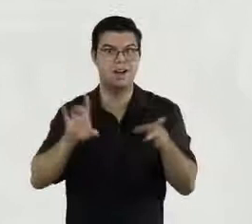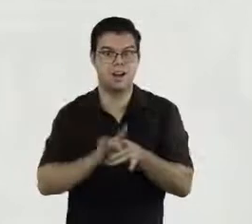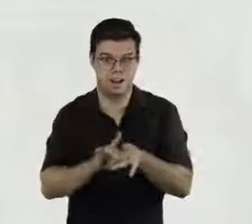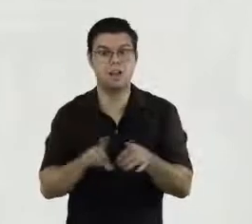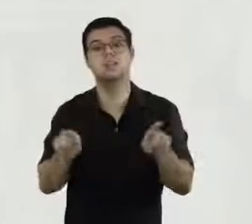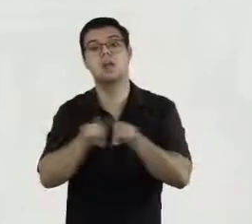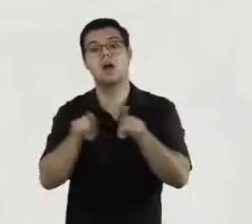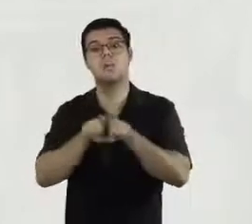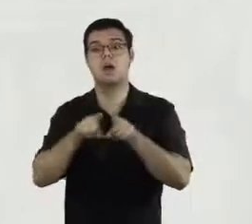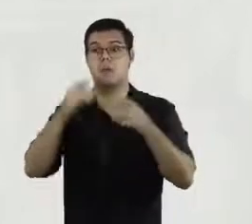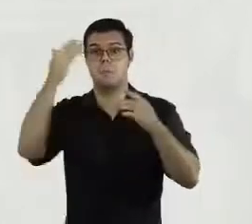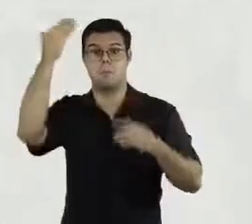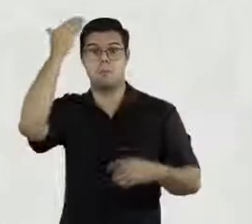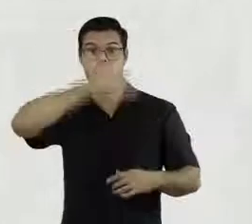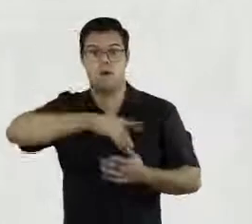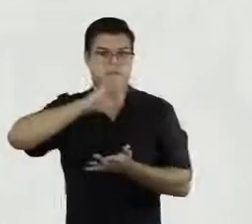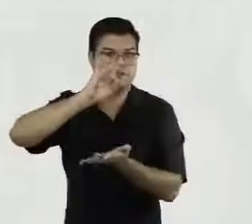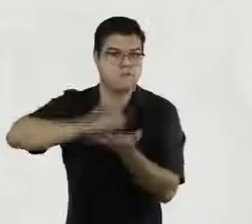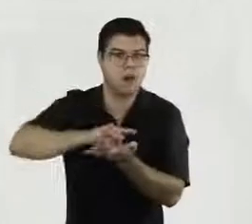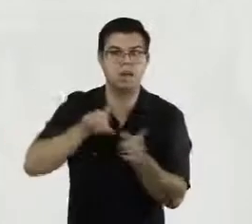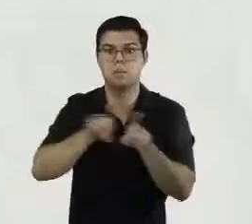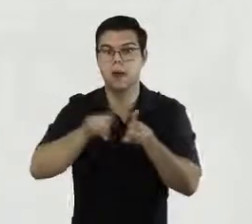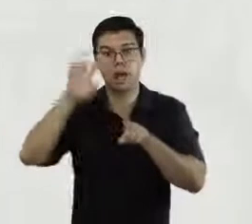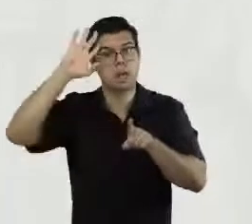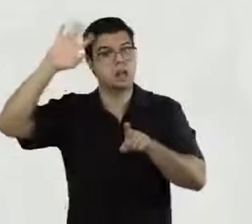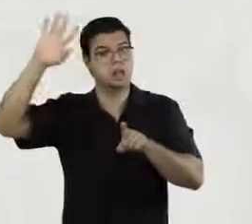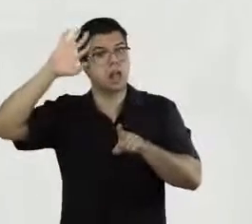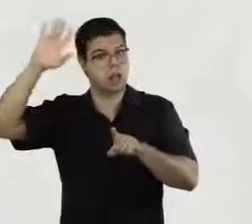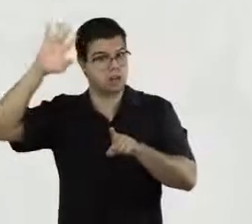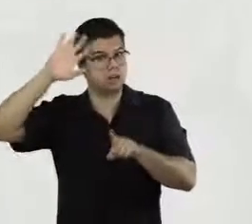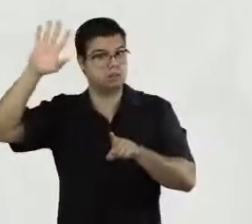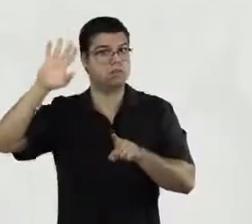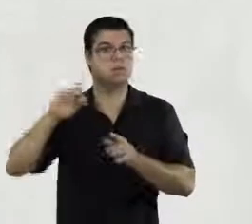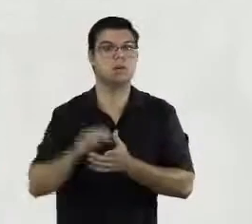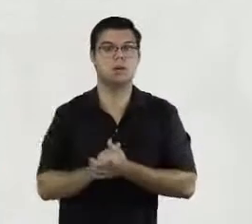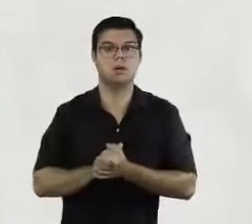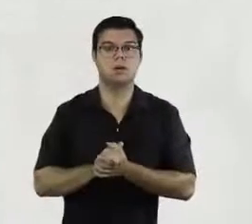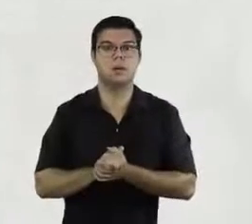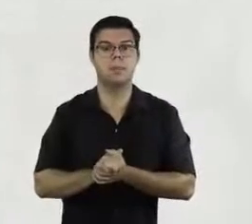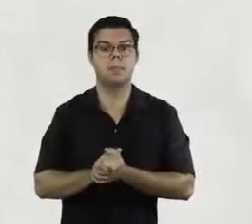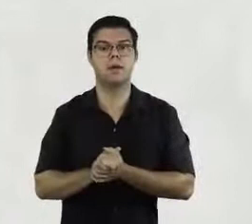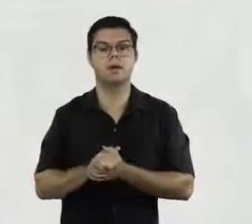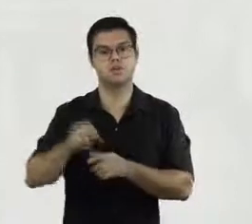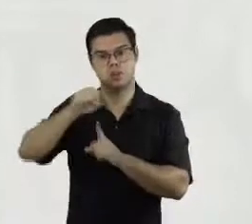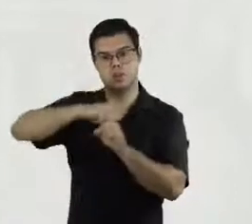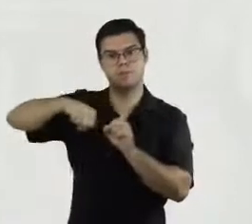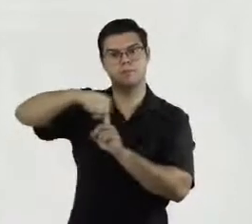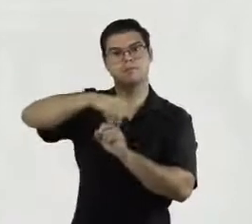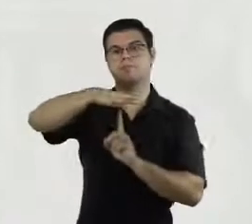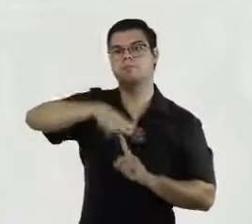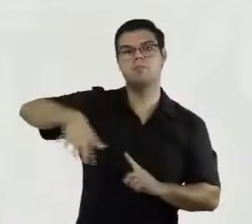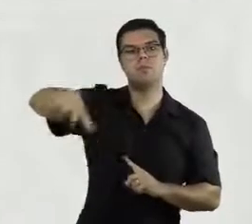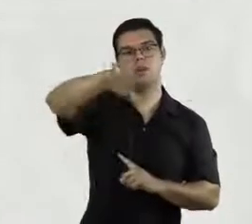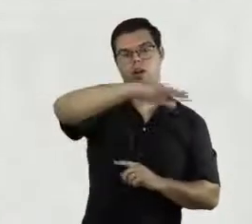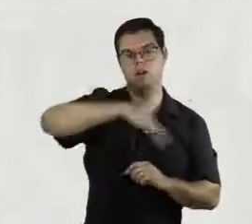para atender às necessidades, suprir as necessidades de toda a sociedade.